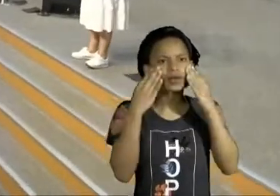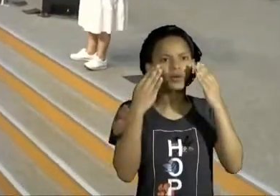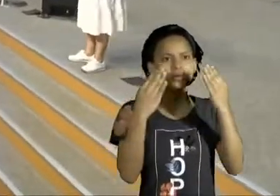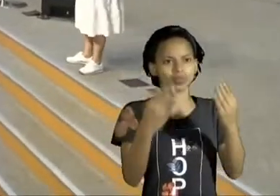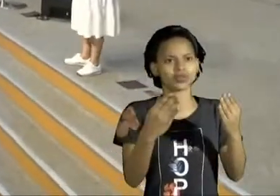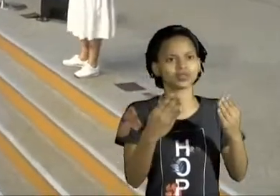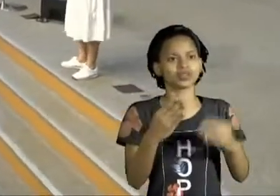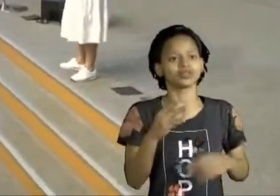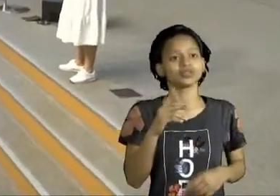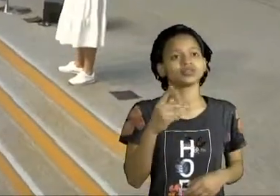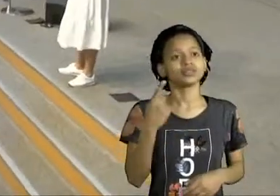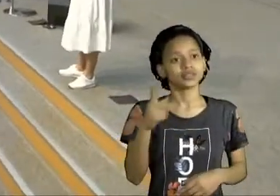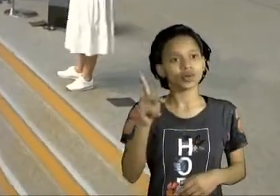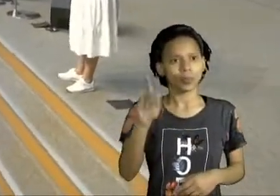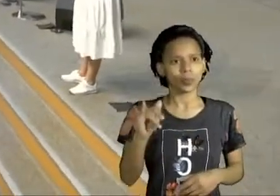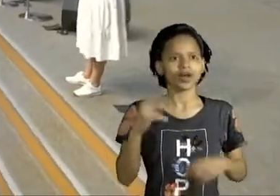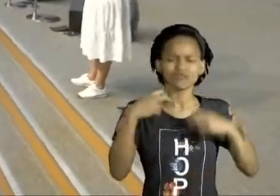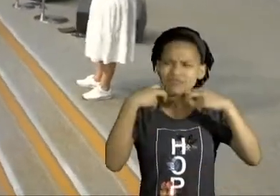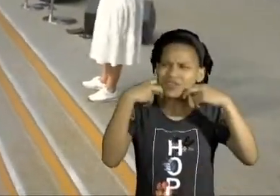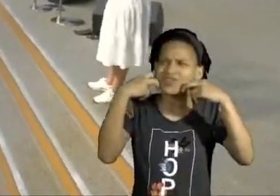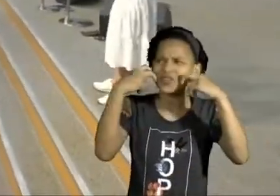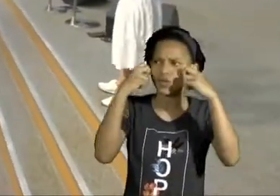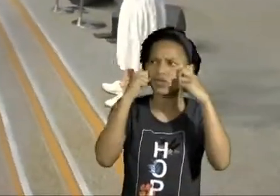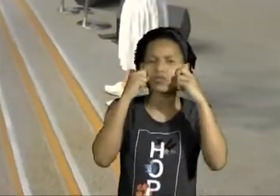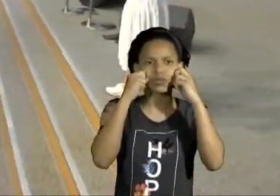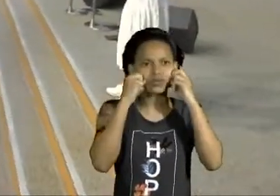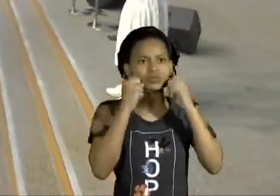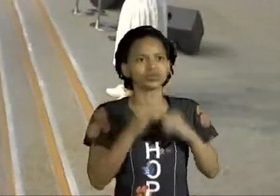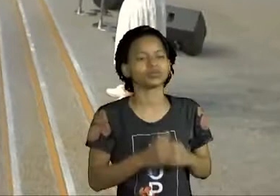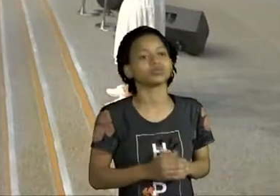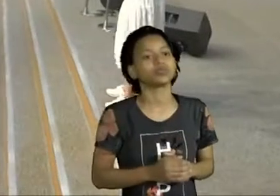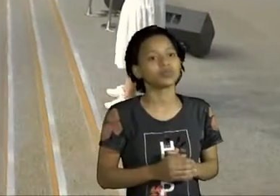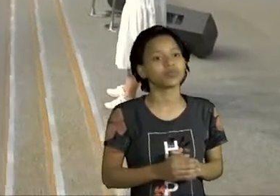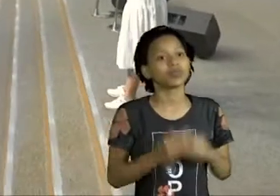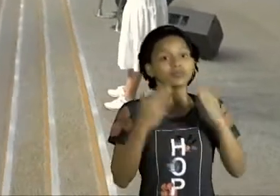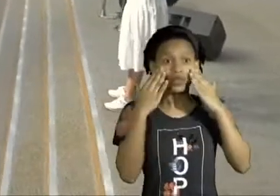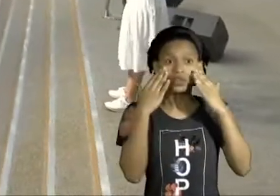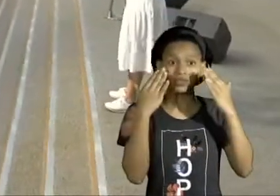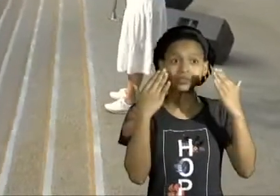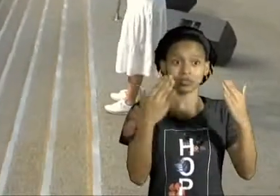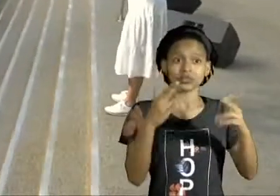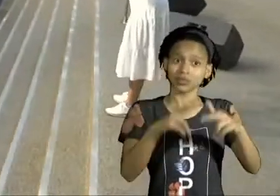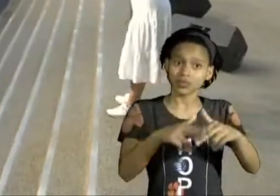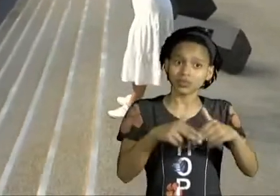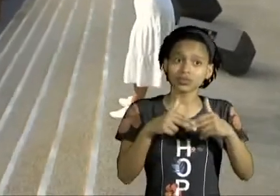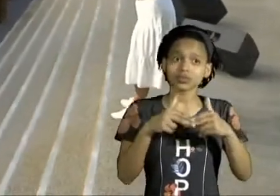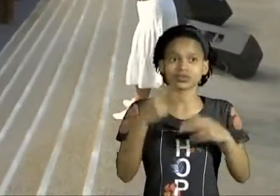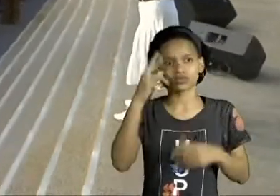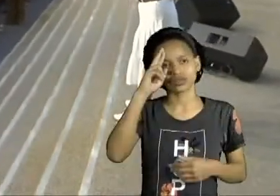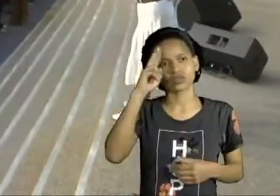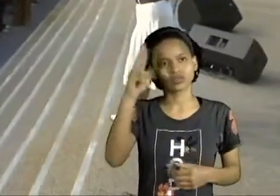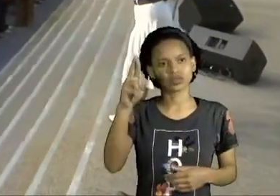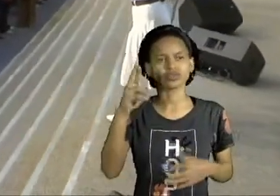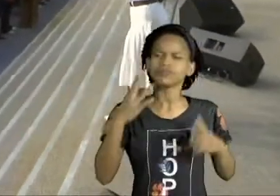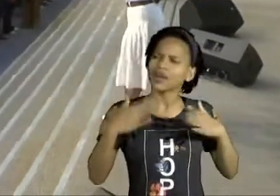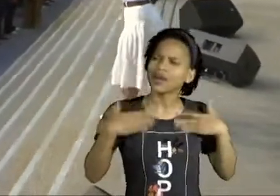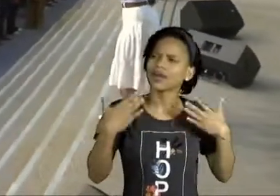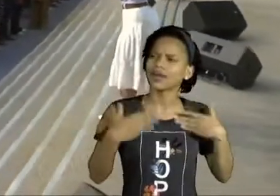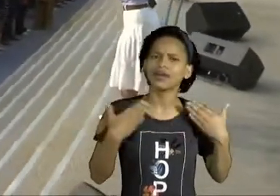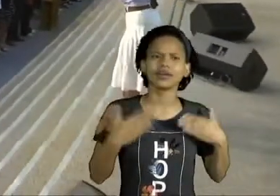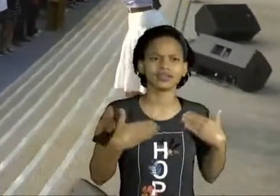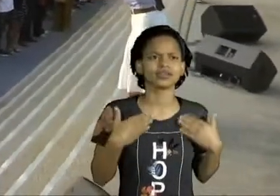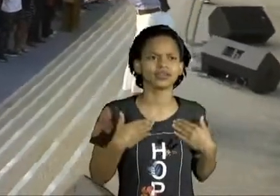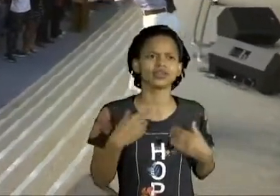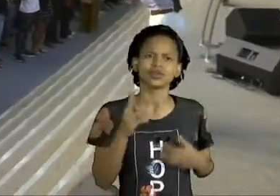Eles não se envergonham, mas confessam. Por isso, Senhor, dá a eles a alegria de terem os seus nomes inscritos no